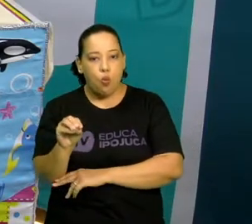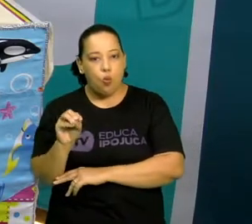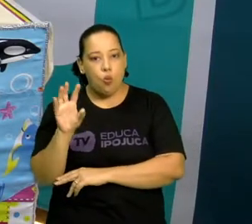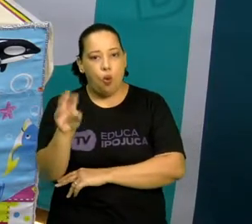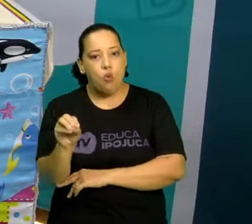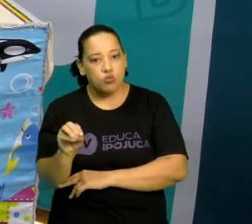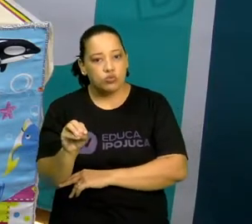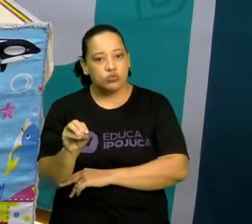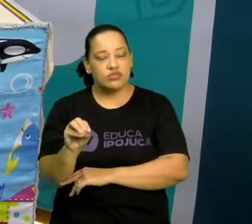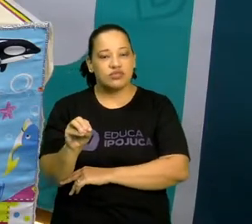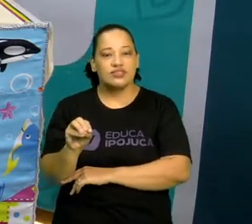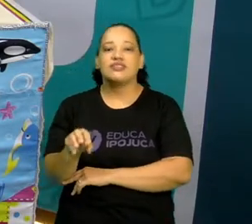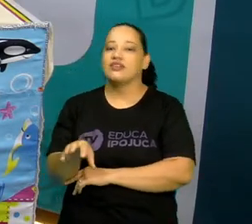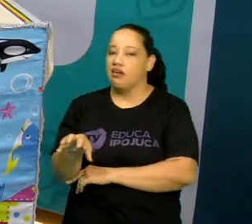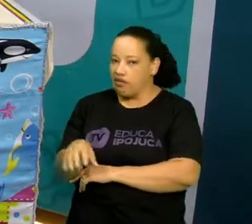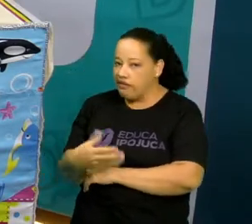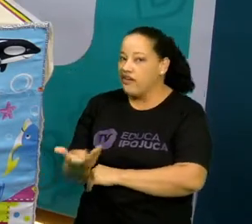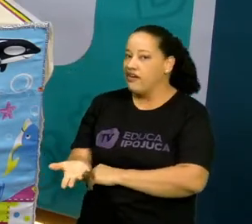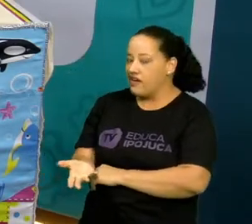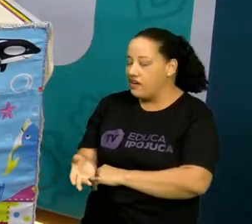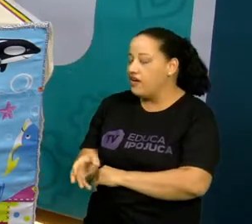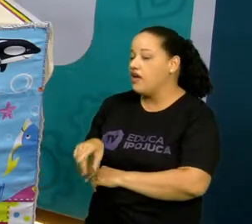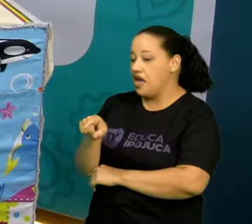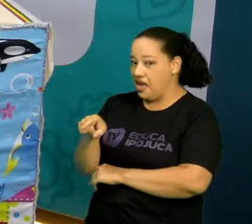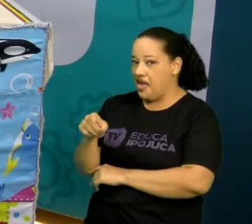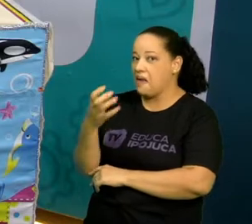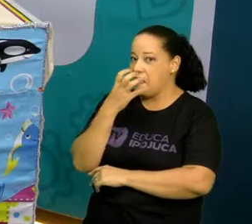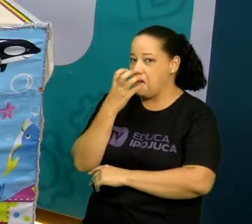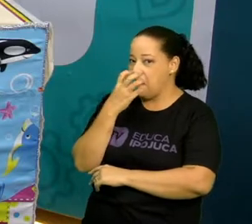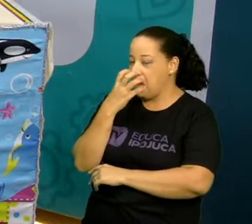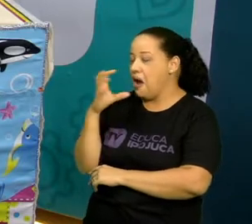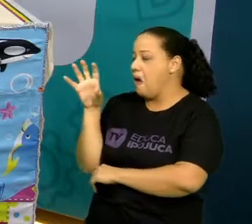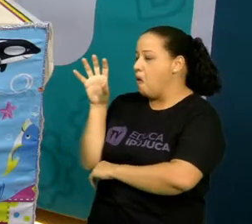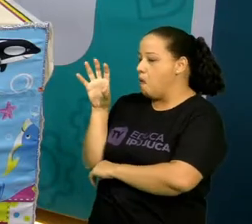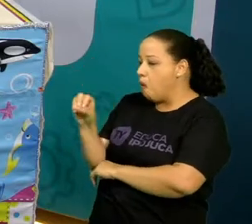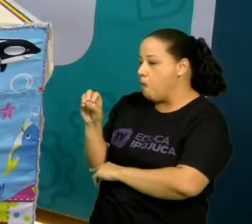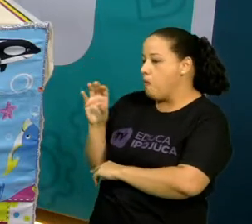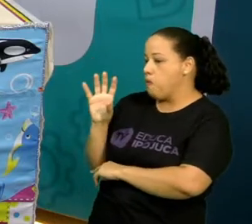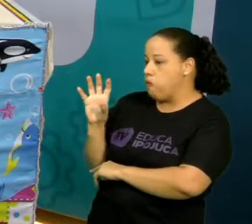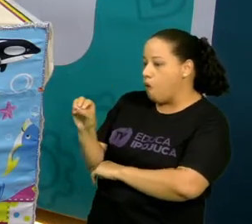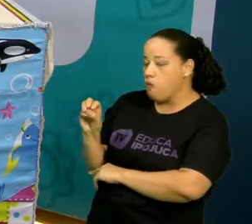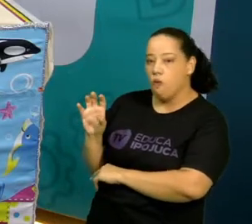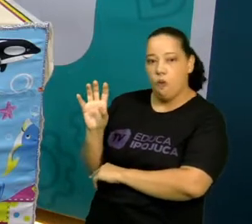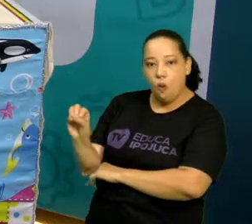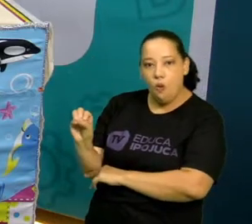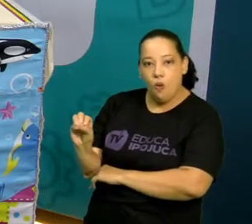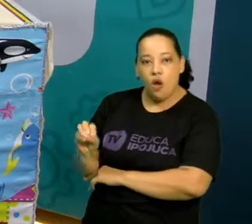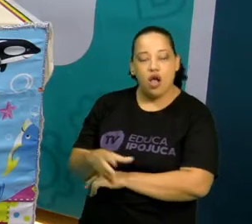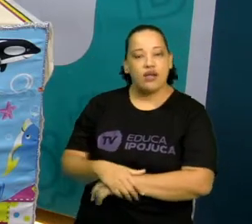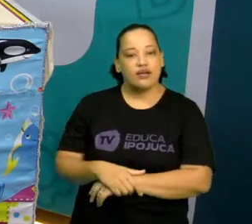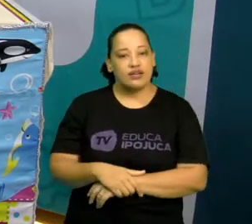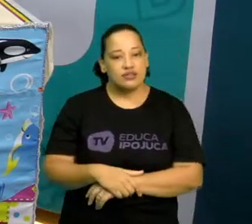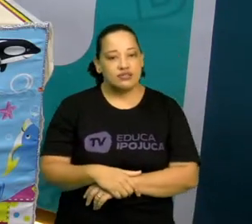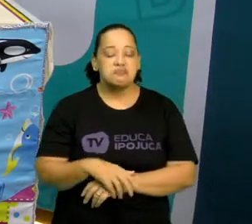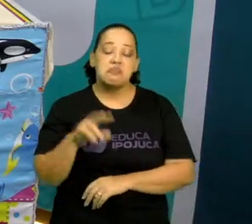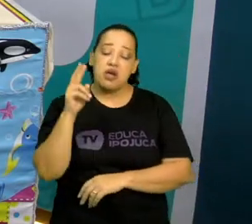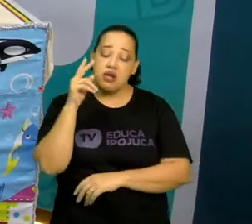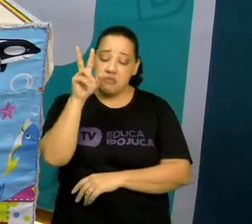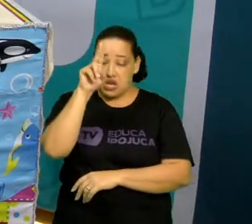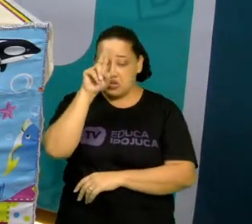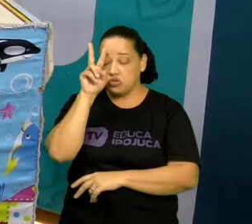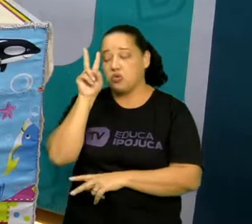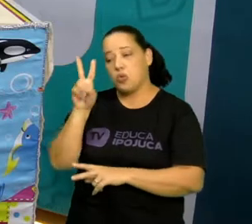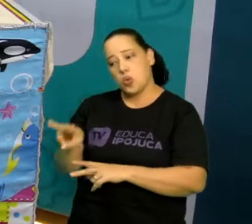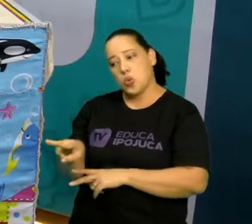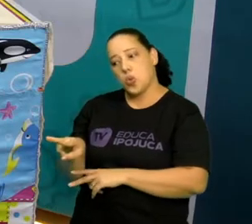Isso mesmo. Foi o que o cachorro fez. A dona Baratinha olhou. Olhou